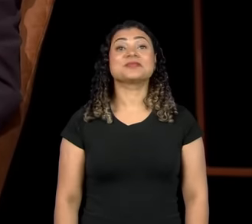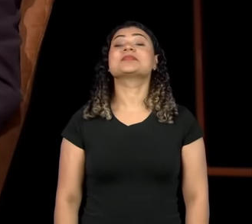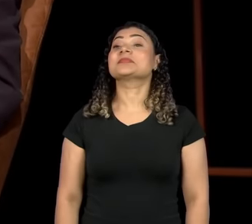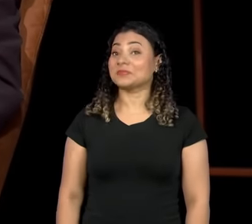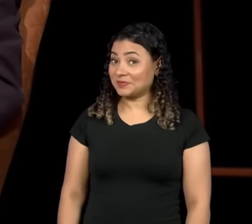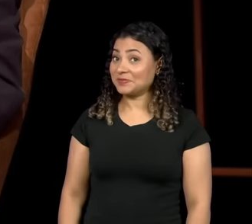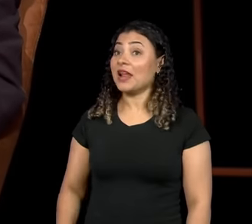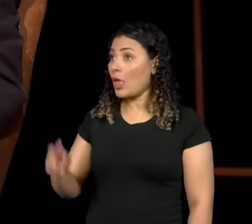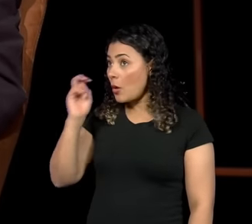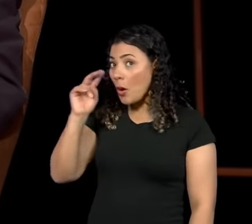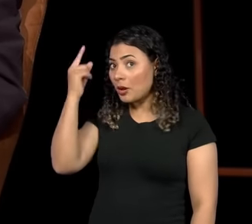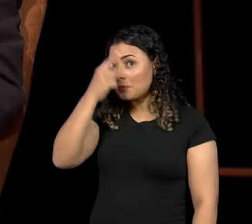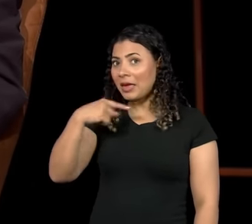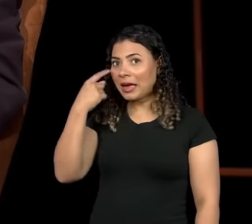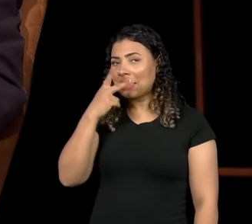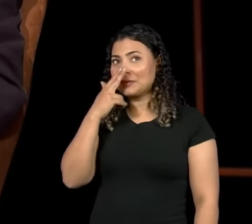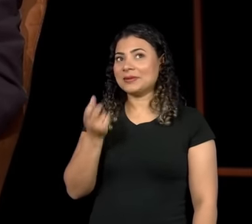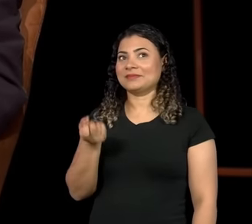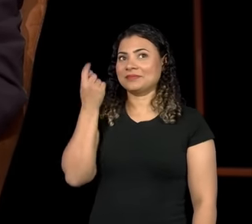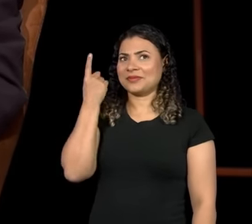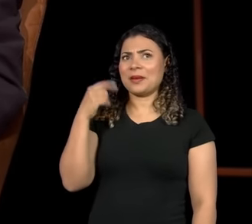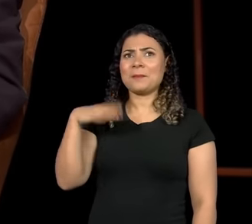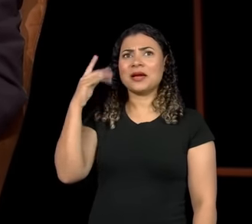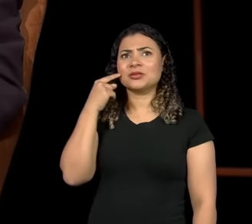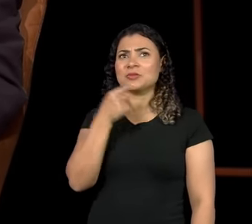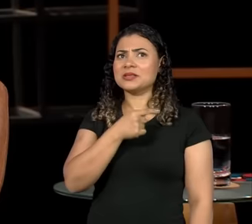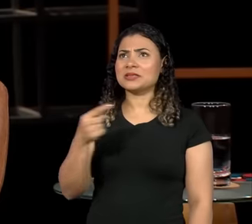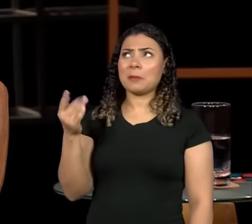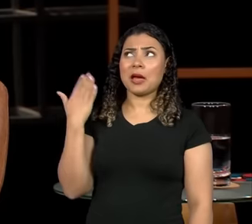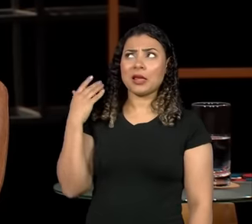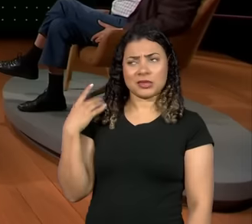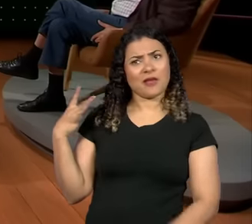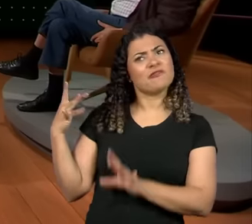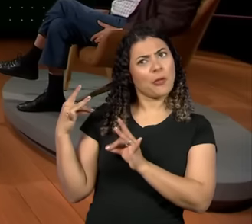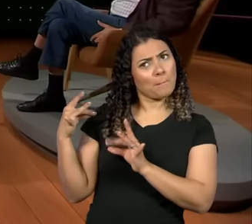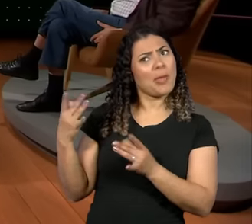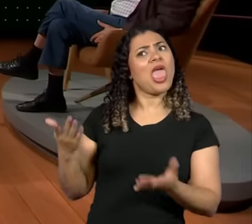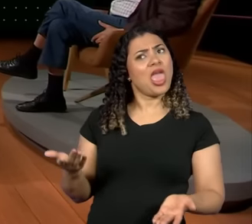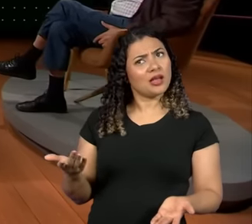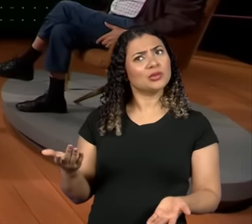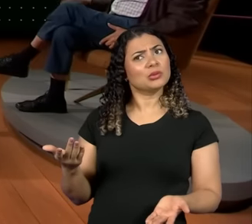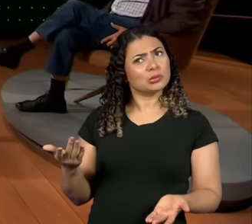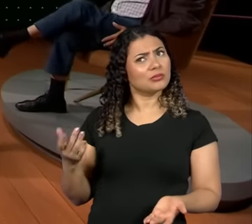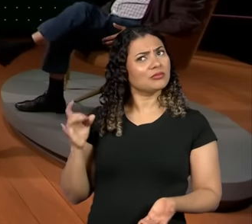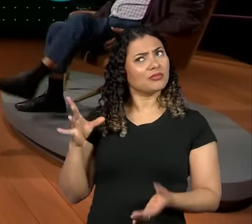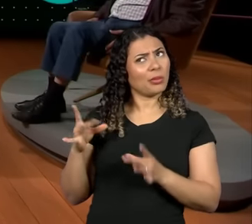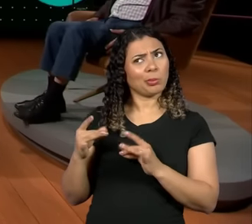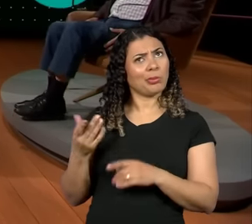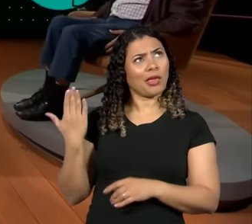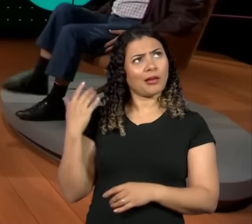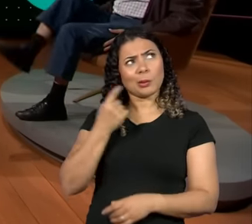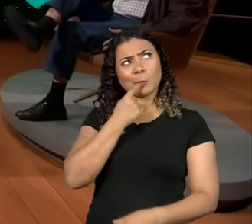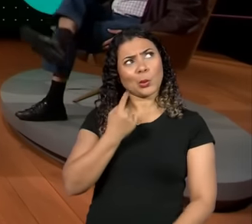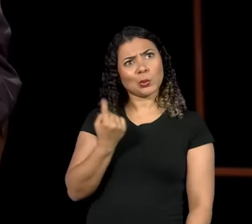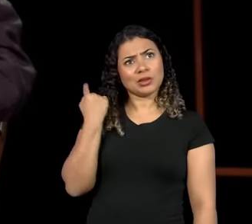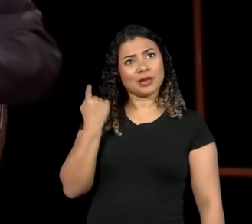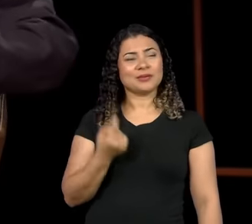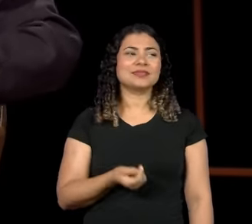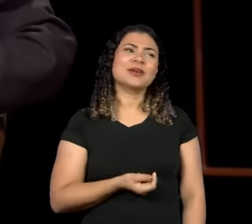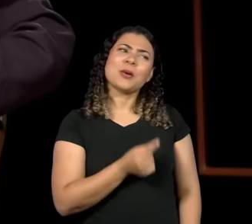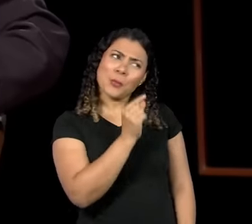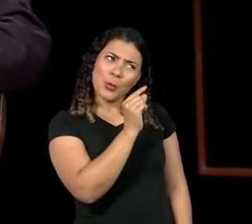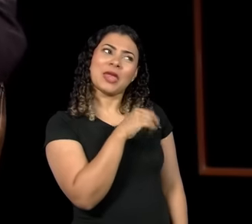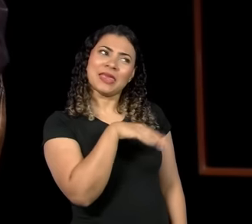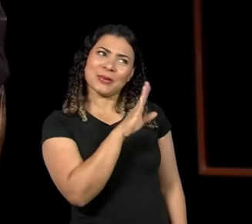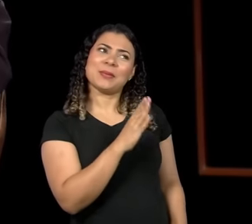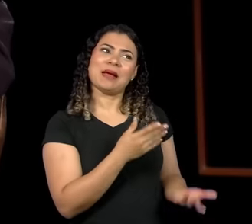Eu olho para a minha cara ali e dá a impressão que foi mais de uma semana isso. Né? Bem mais de uma semana. Um pouquinho mais.